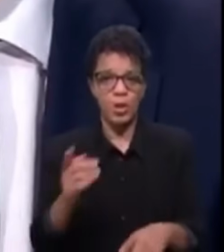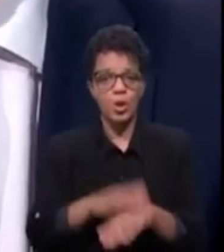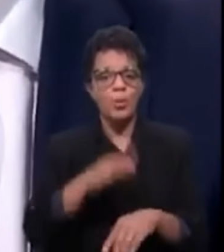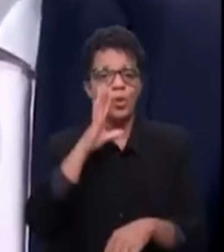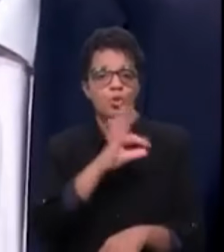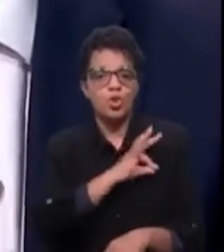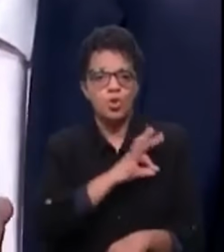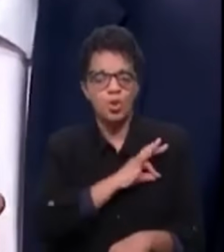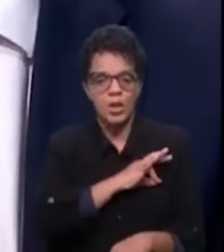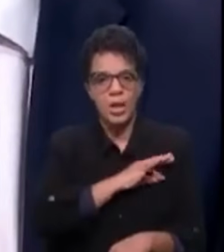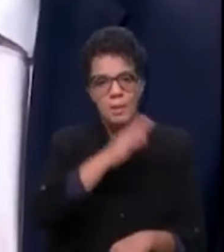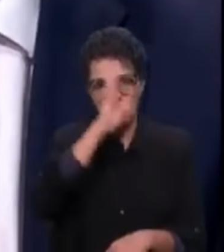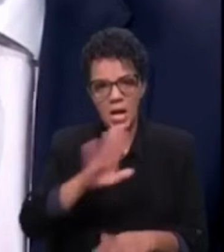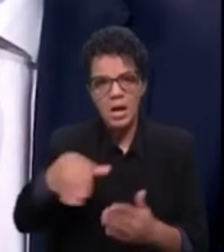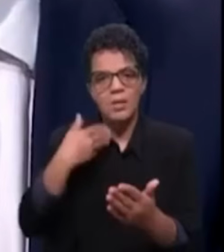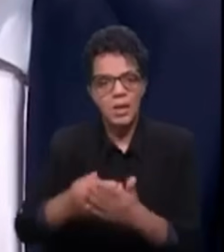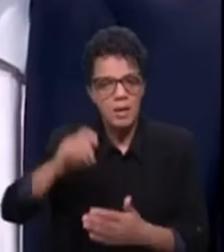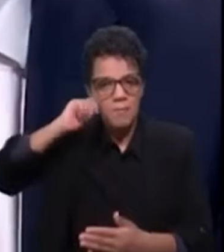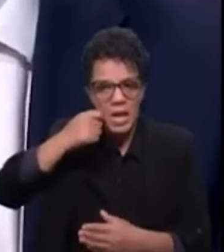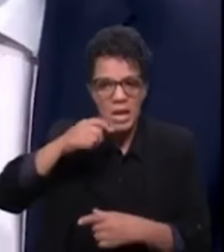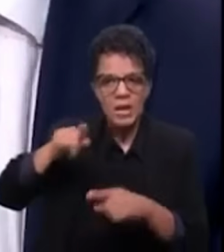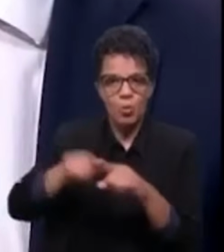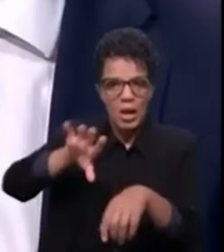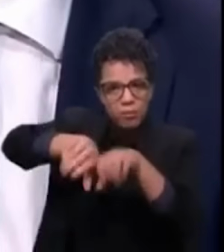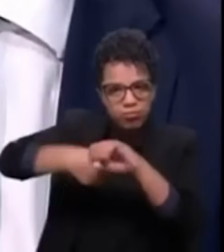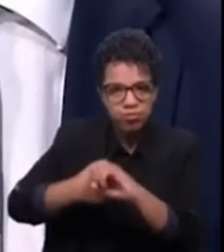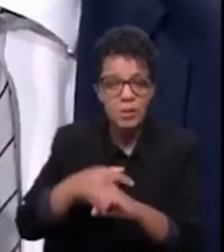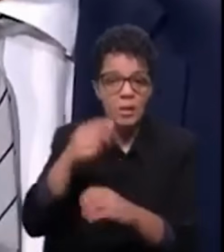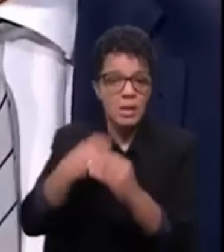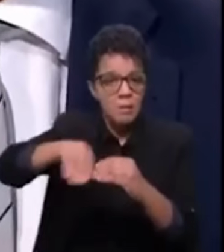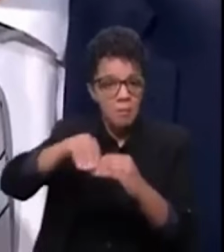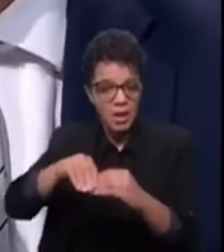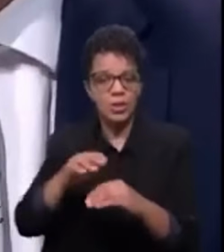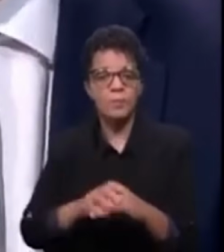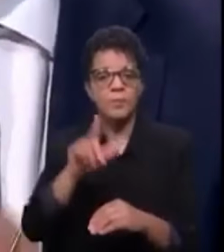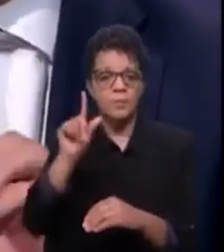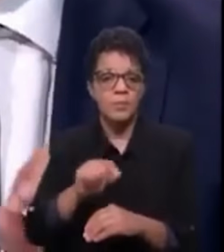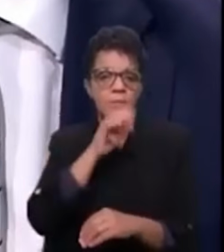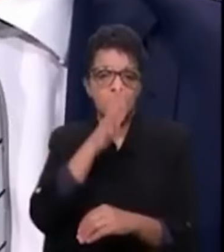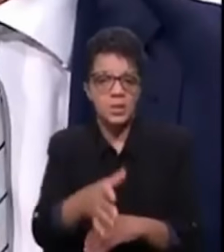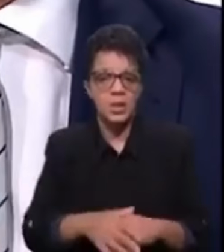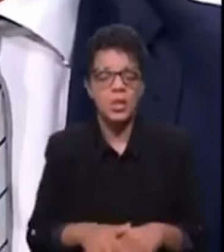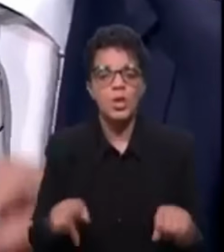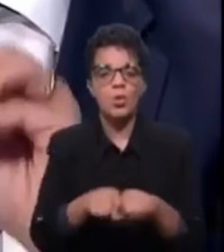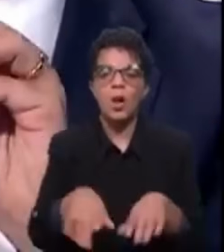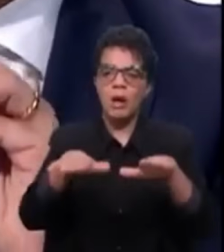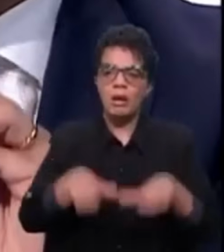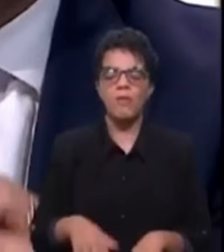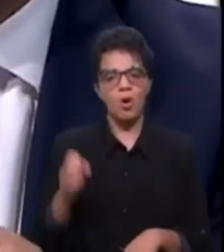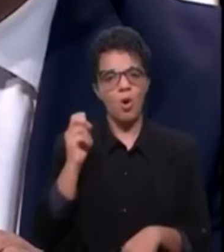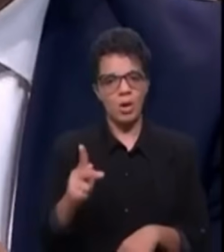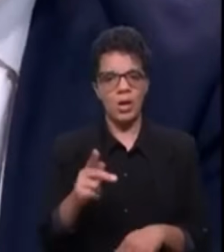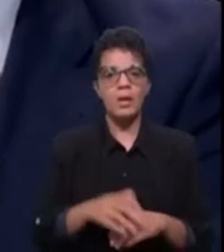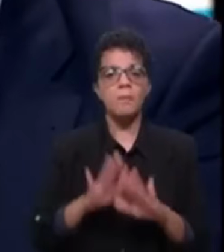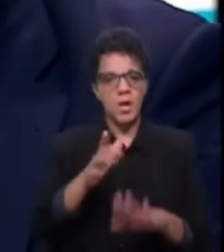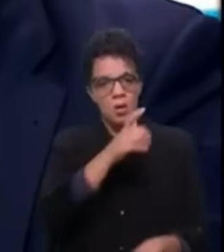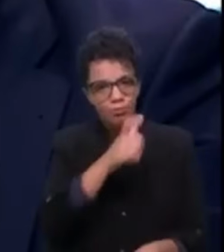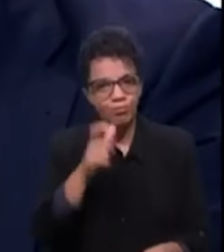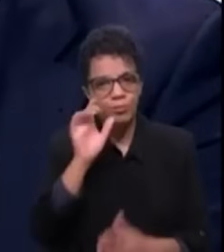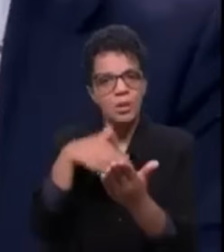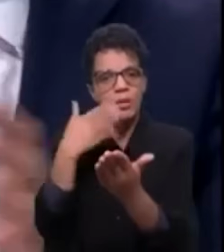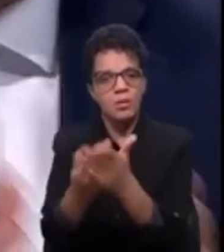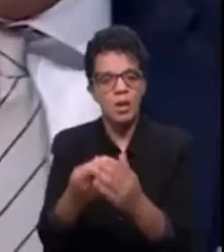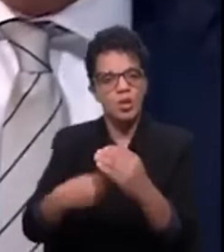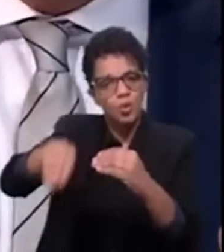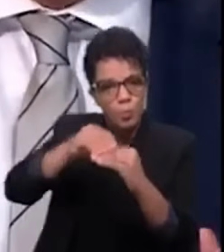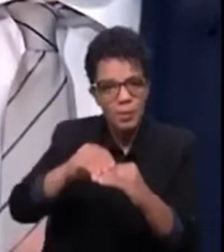habituaram-se a espezinhar as forças de segurança a querer destruí-las e mais podia ao menos dizer assim OK não vão fazer greve mas eu comprometo-me a atribuir-lhes